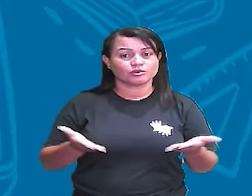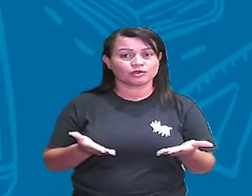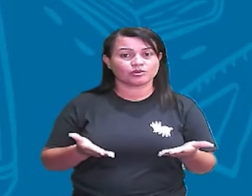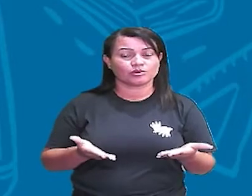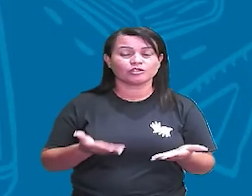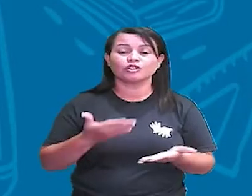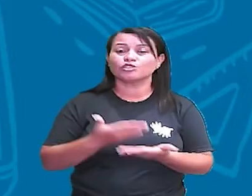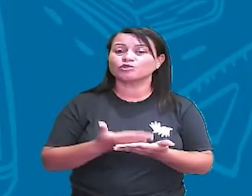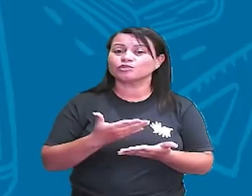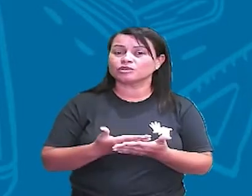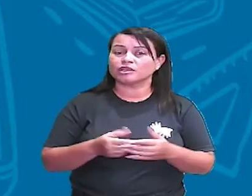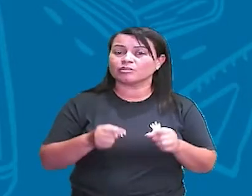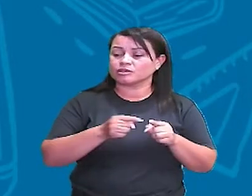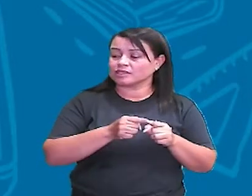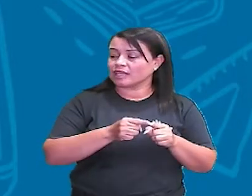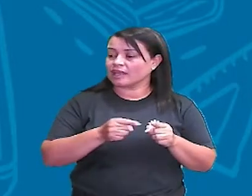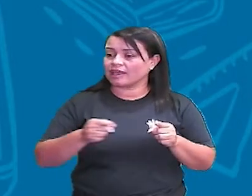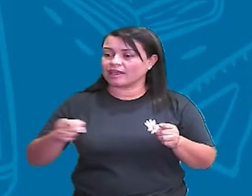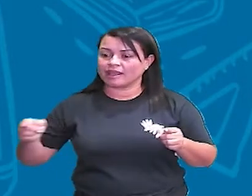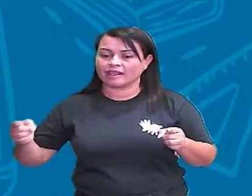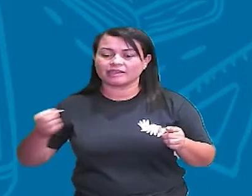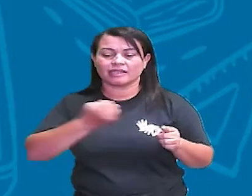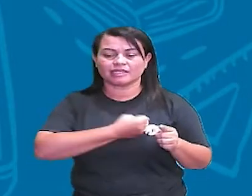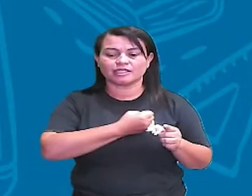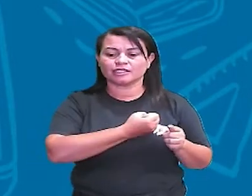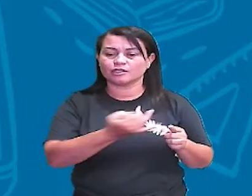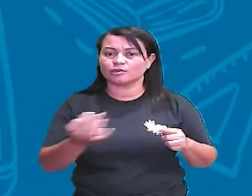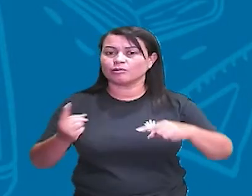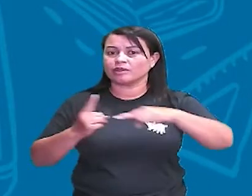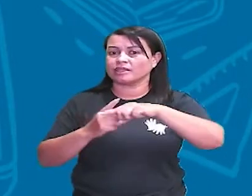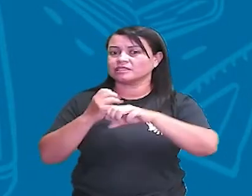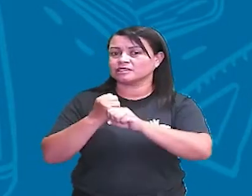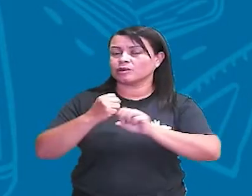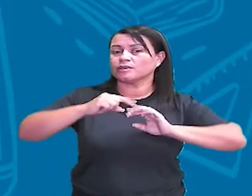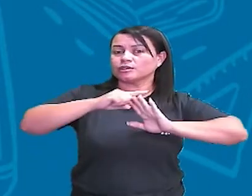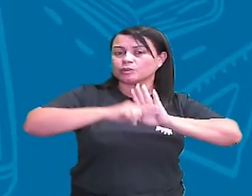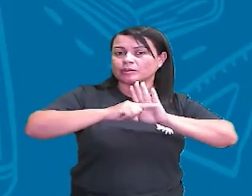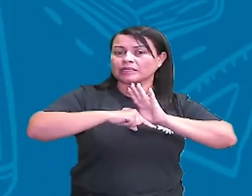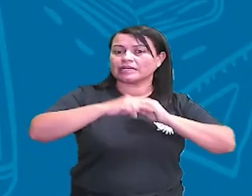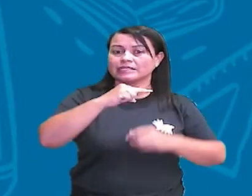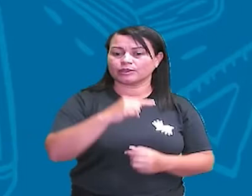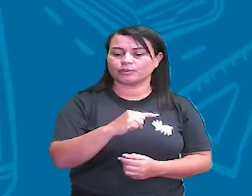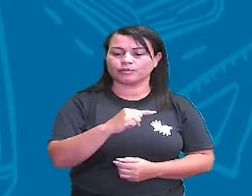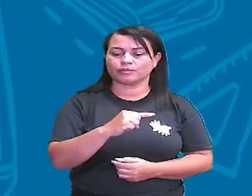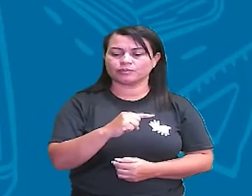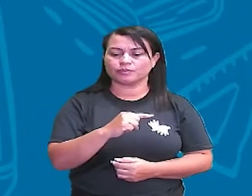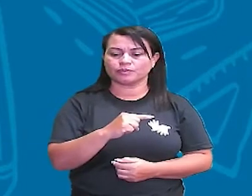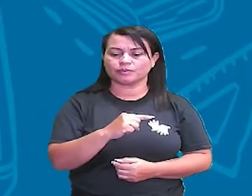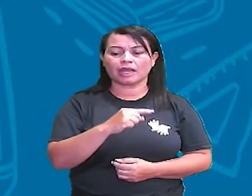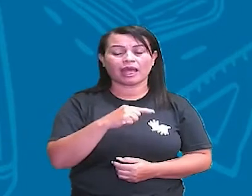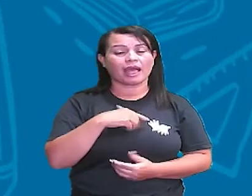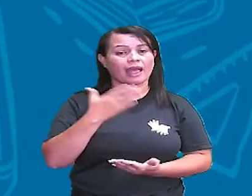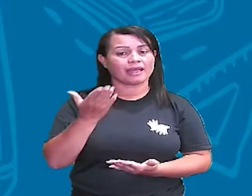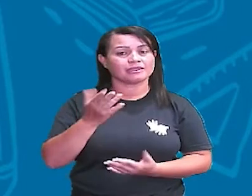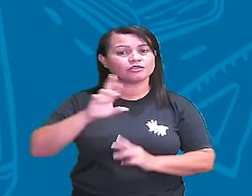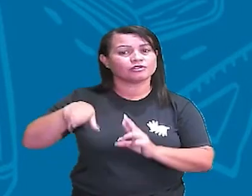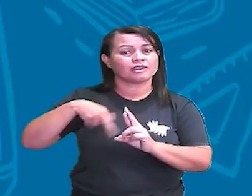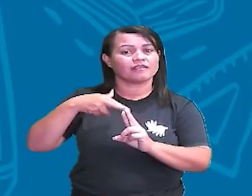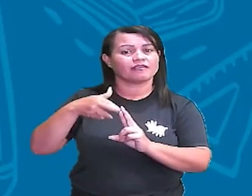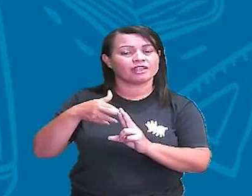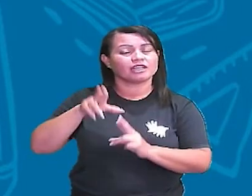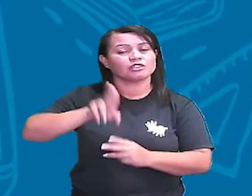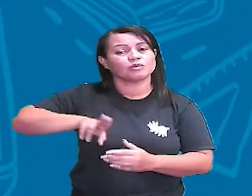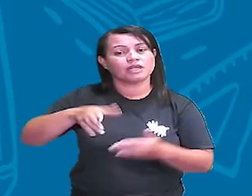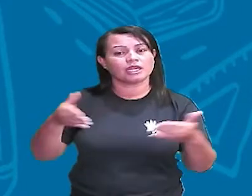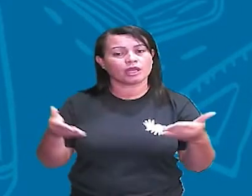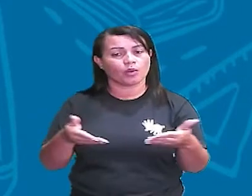nós estudamos a reta numérica, a adição e a subtração. Essas são as nossas referências